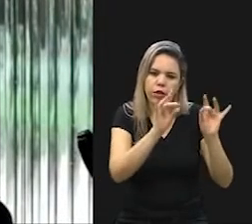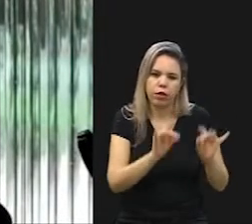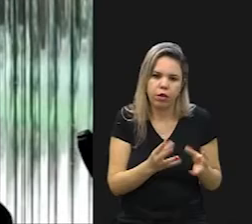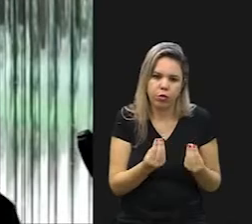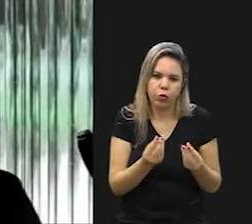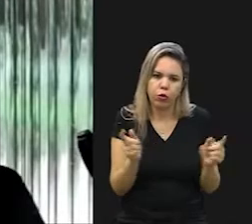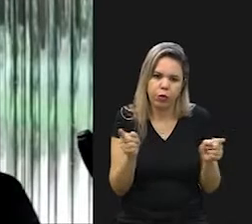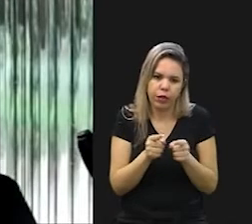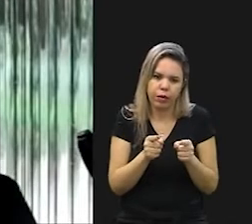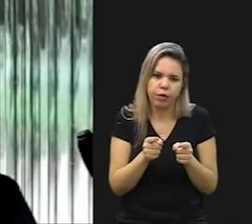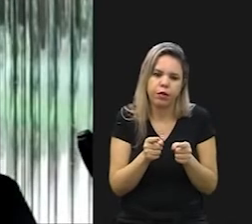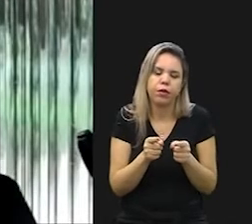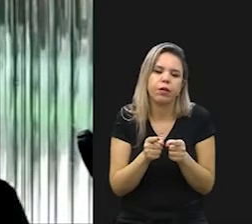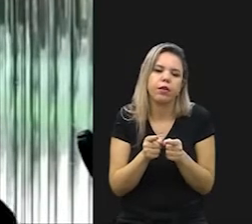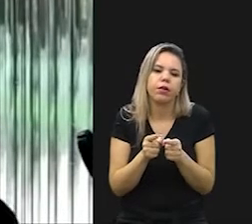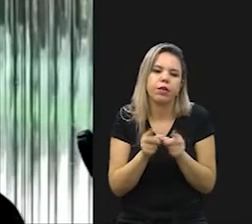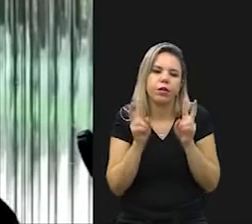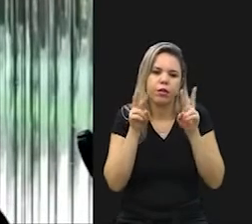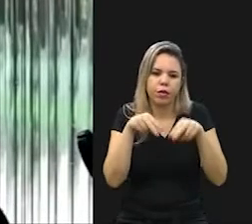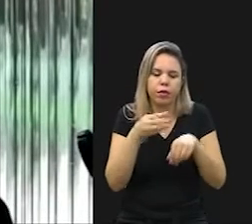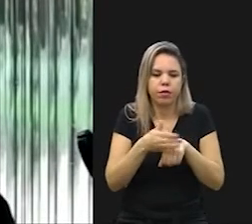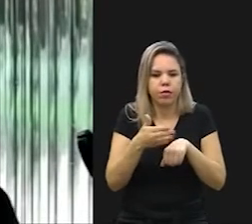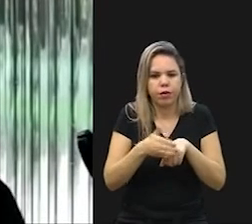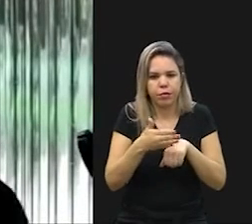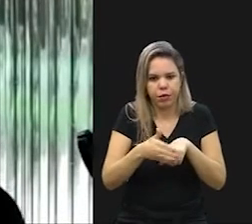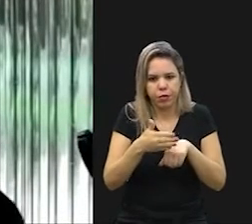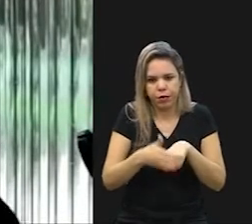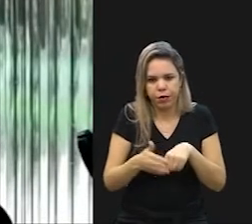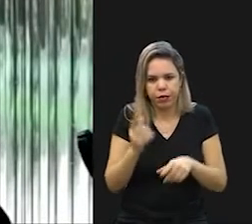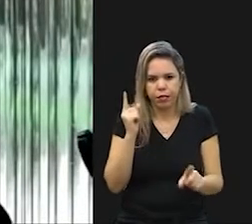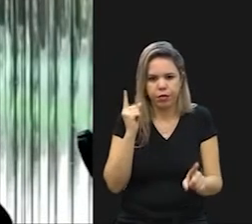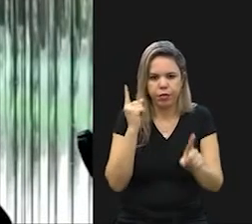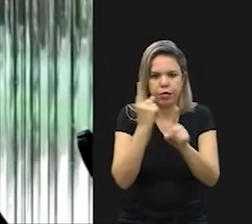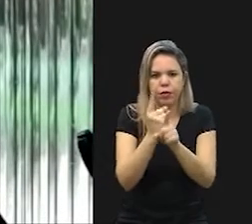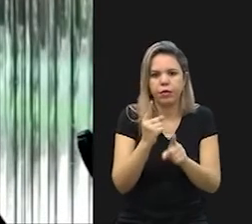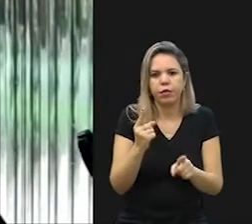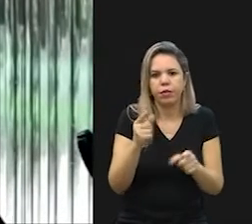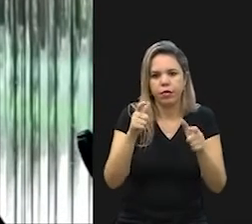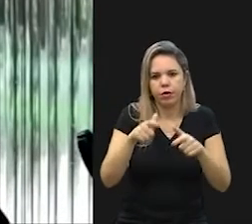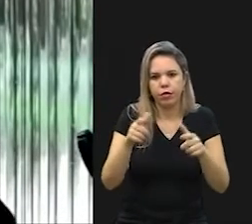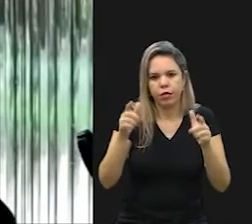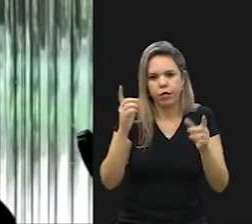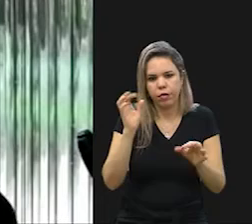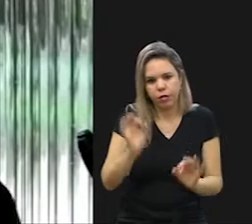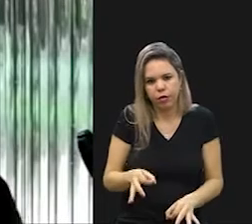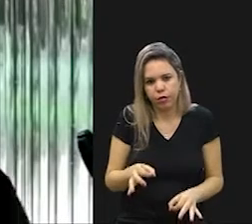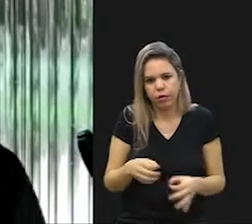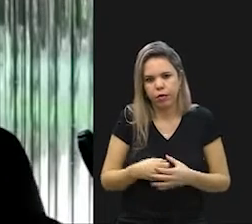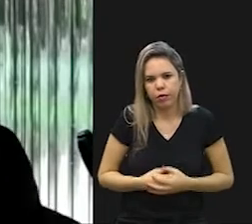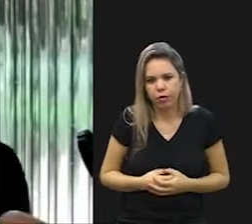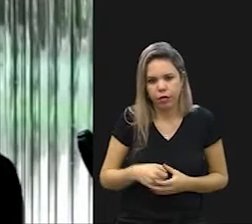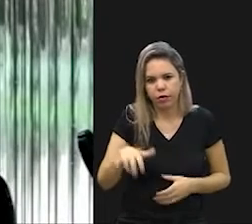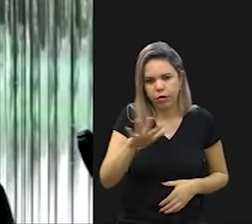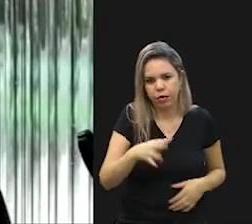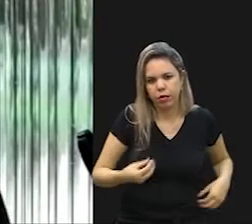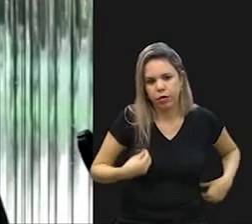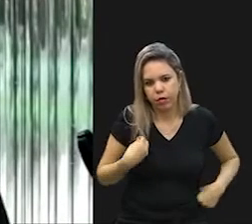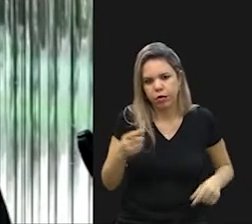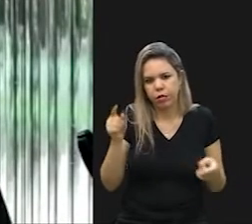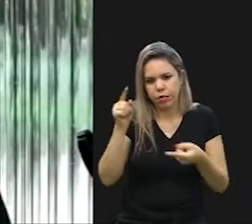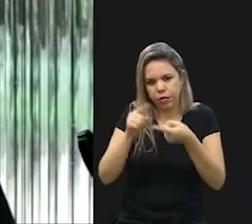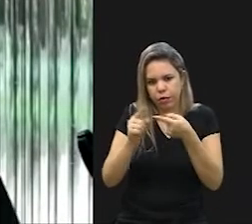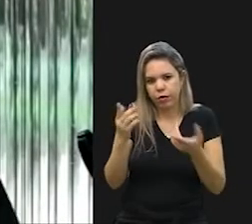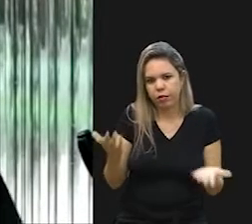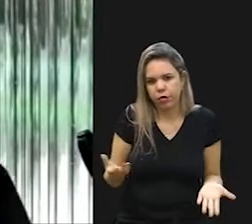são muito pequenos, você tem que ter um olho muito treinado para encontrar, tem que ir no local certo, ele tem uma área de vida muito